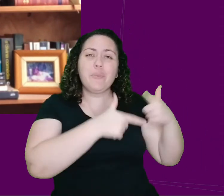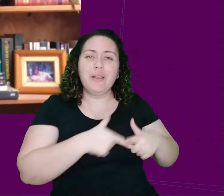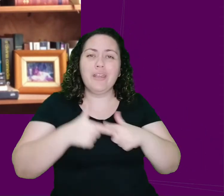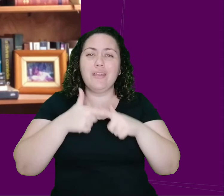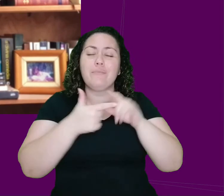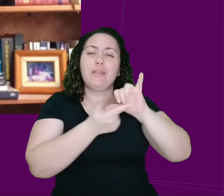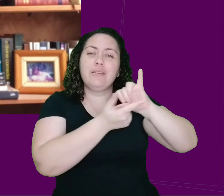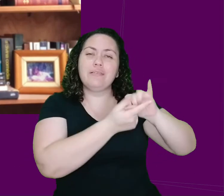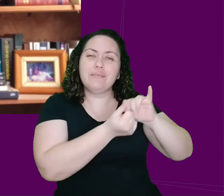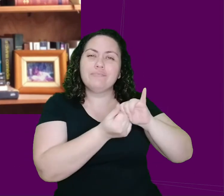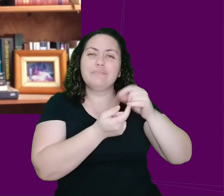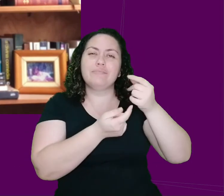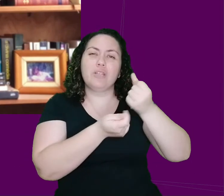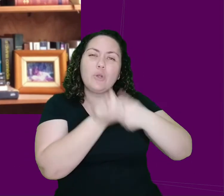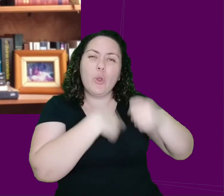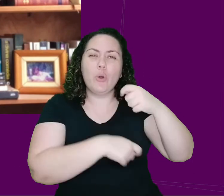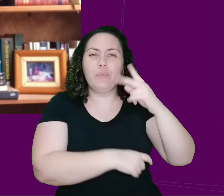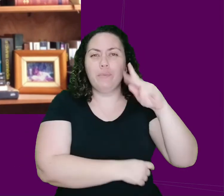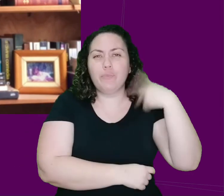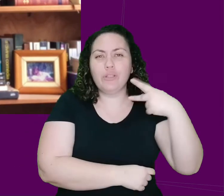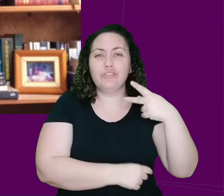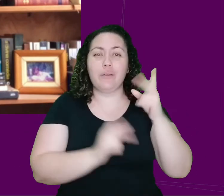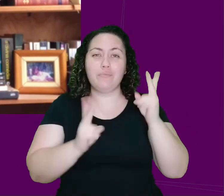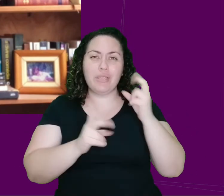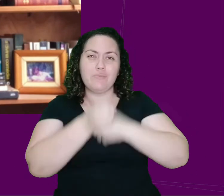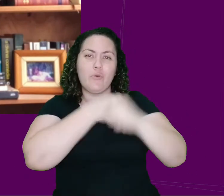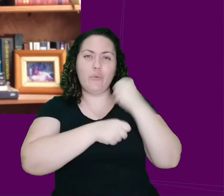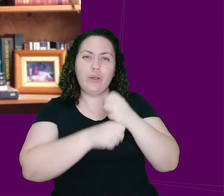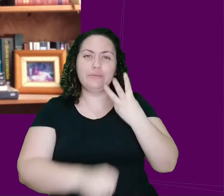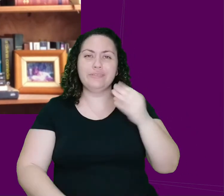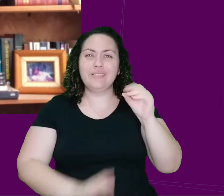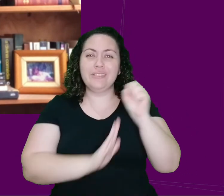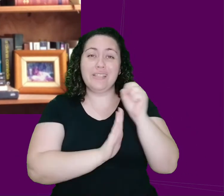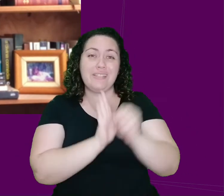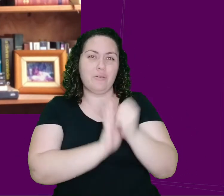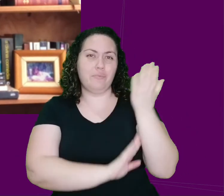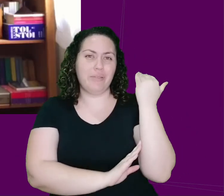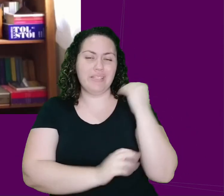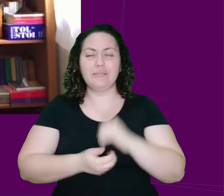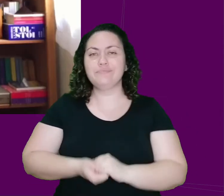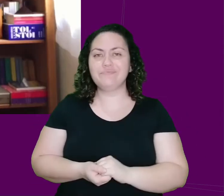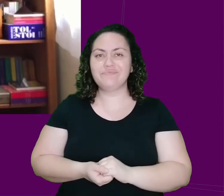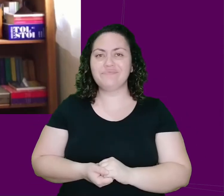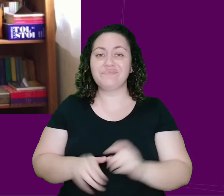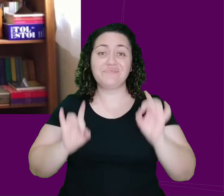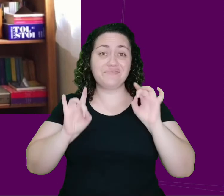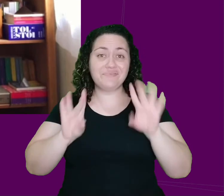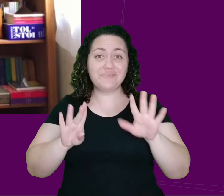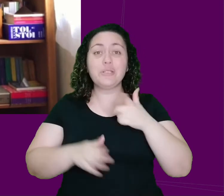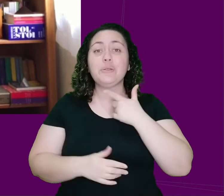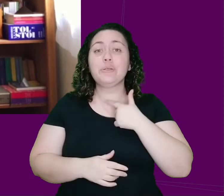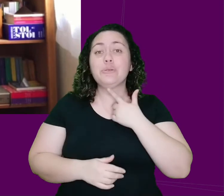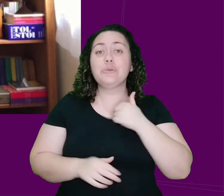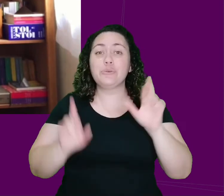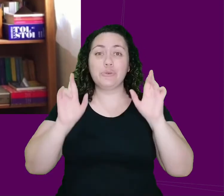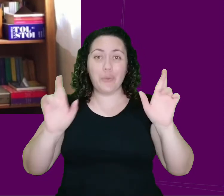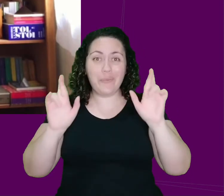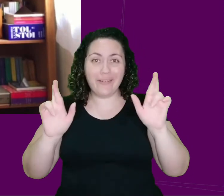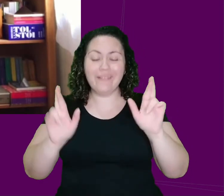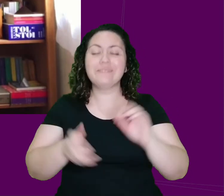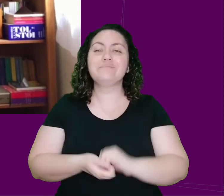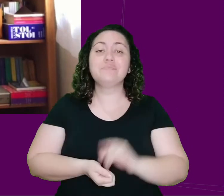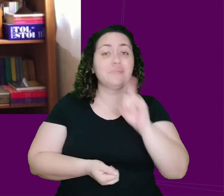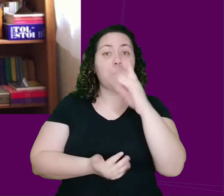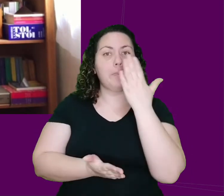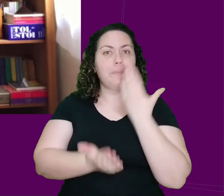políticas, econômicas e identitárias que assolam o Brasil dos anos 30 do século passado. Era isso, gente. Eu espero que tenham gostado do